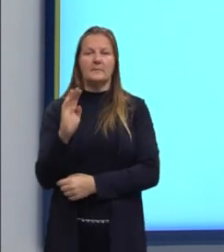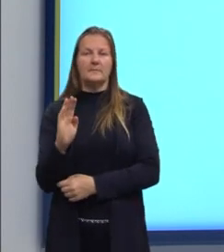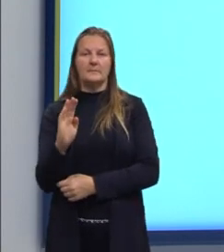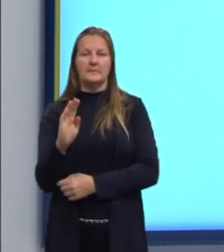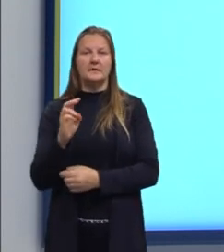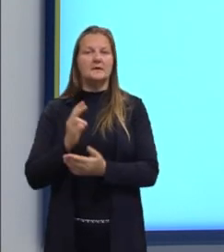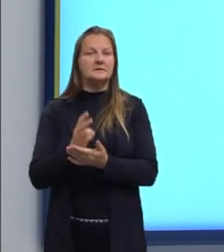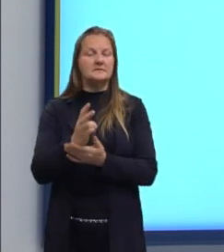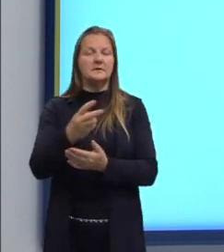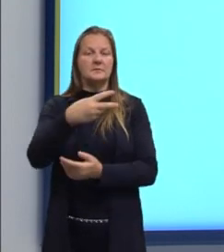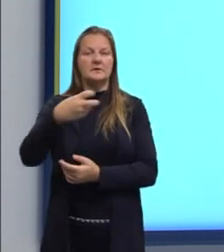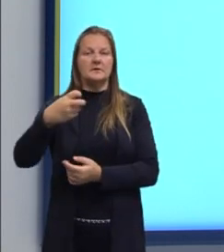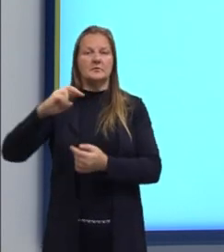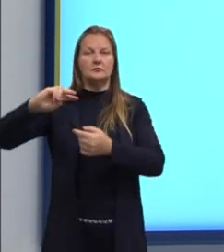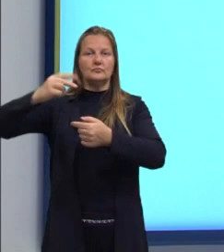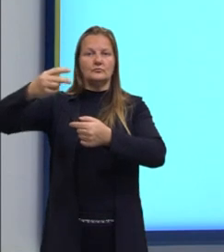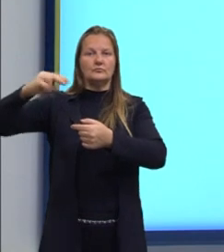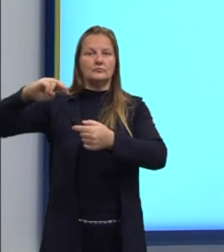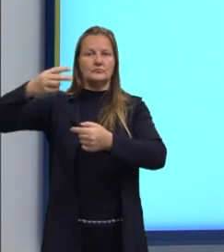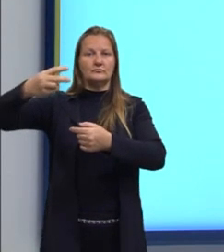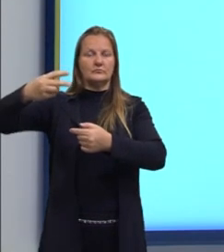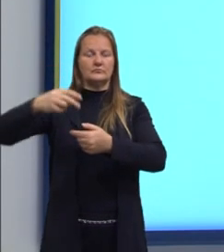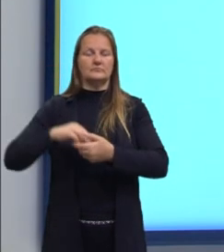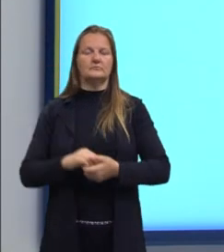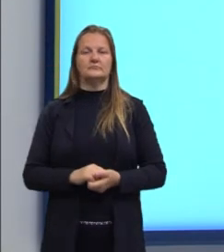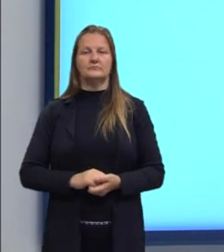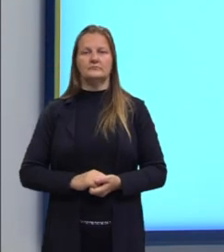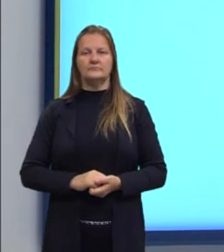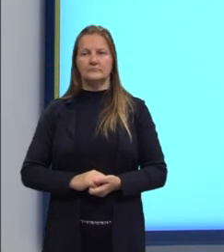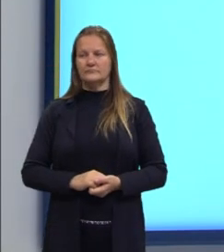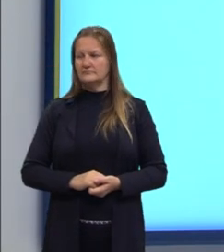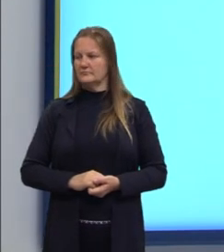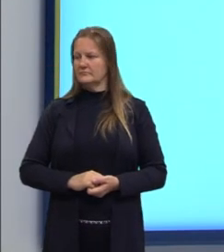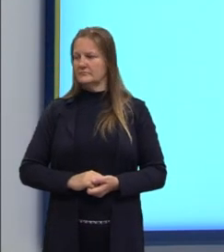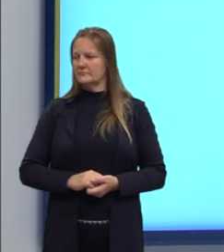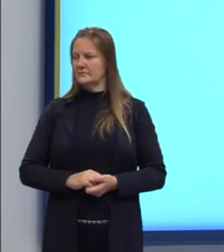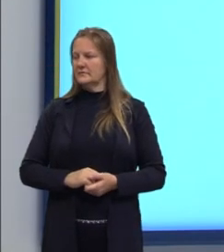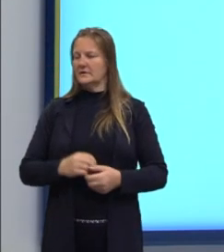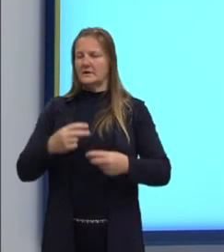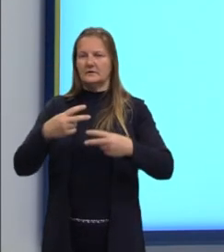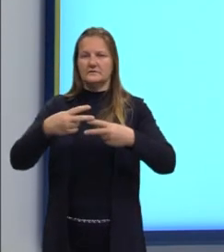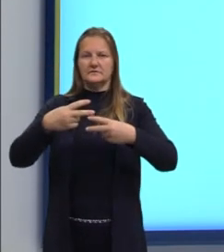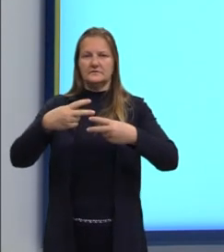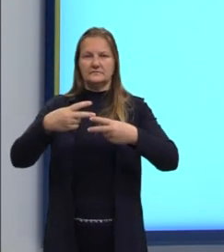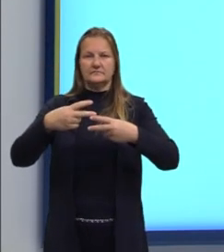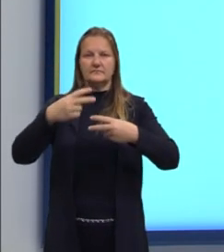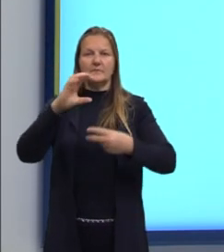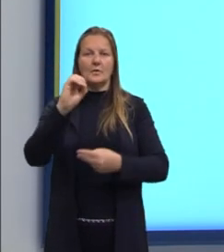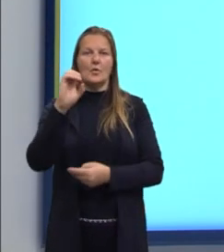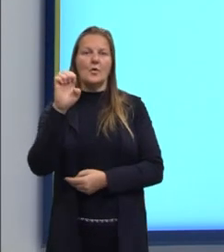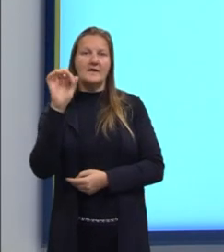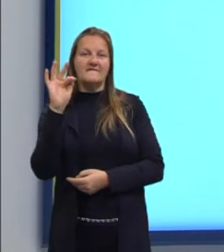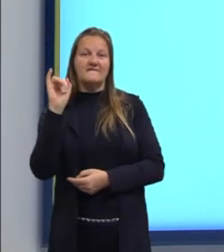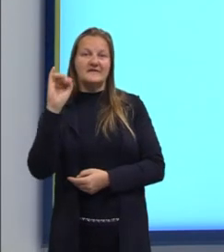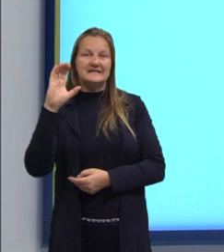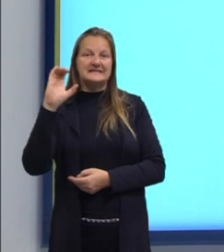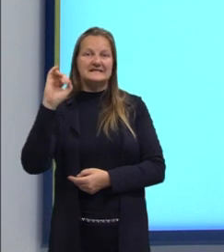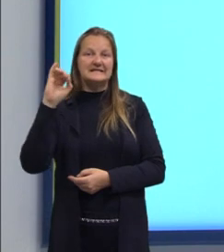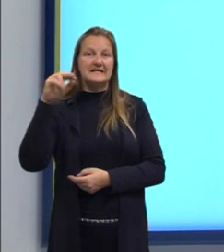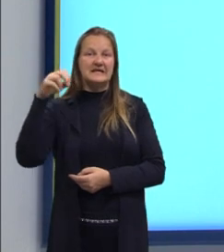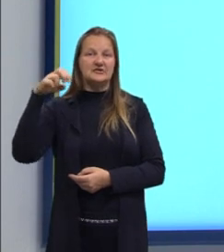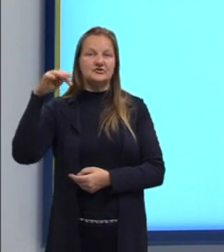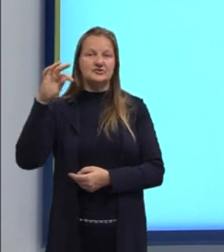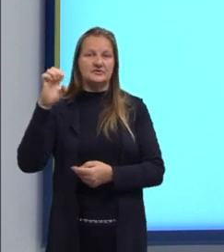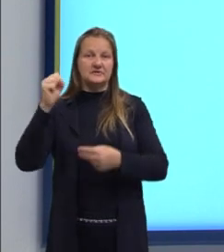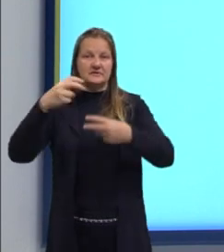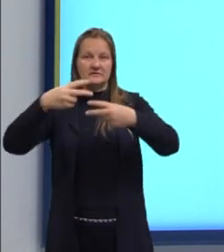b sempre os coeficientes tá então aqui lembrando o a e o b os coeficientes